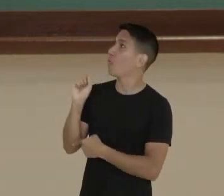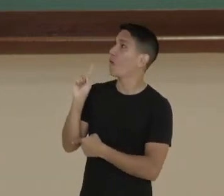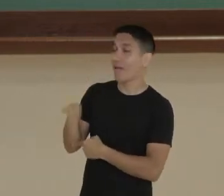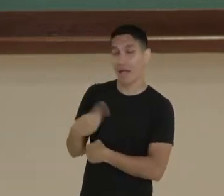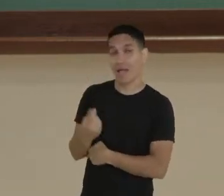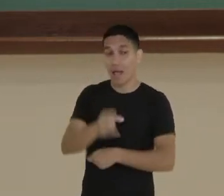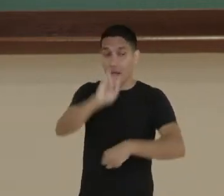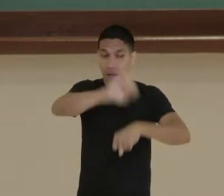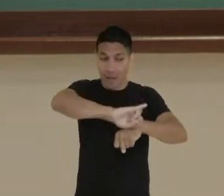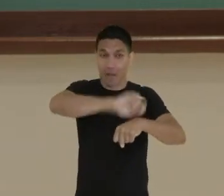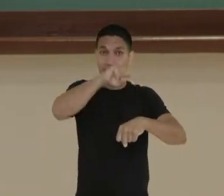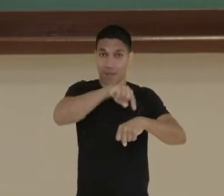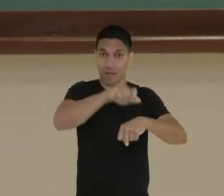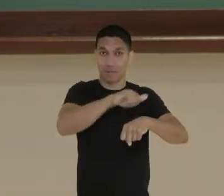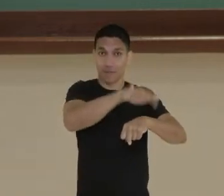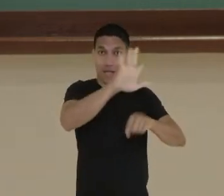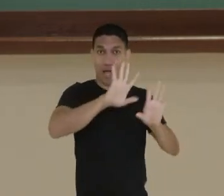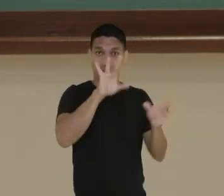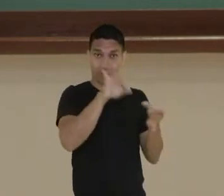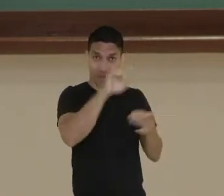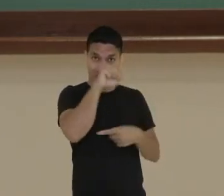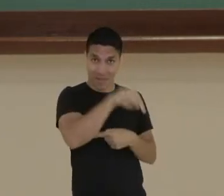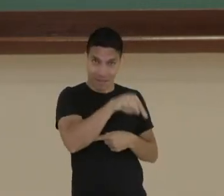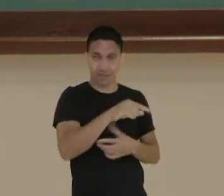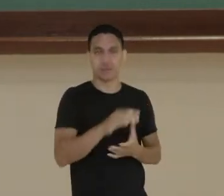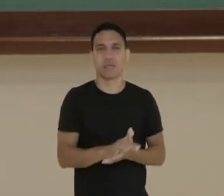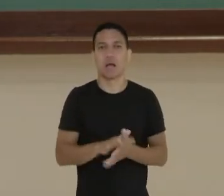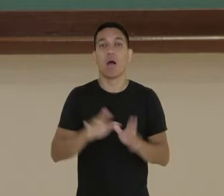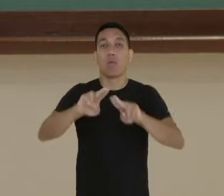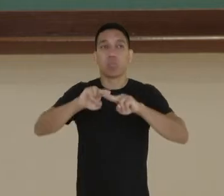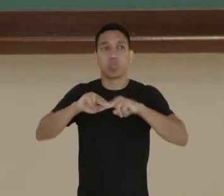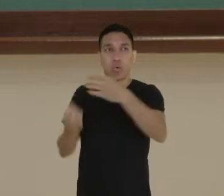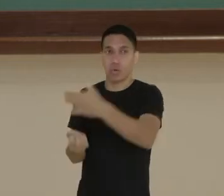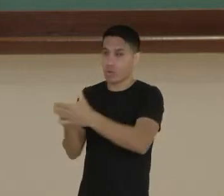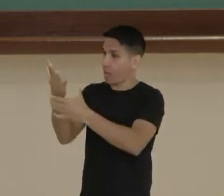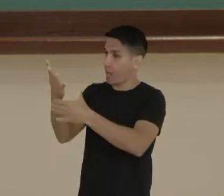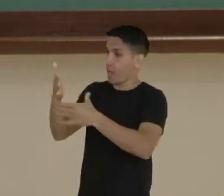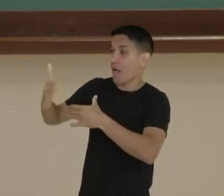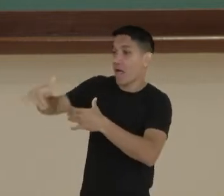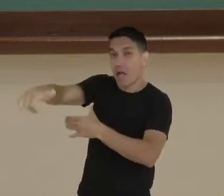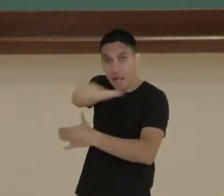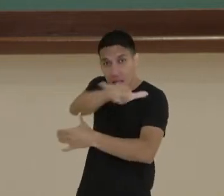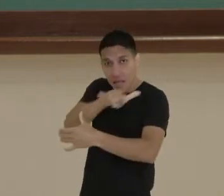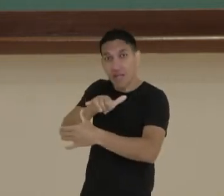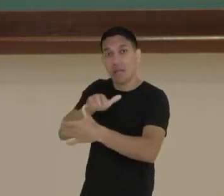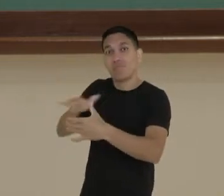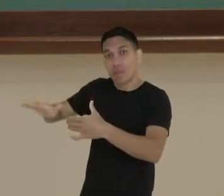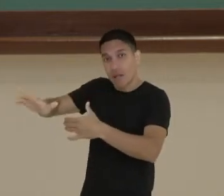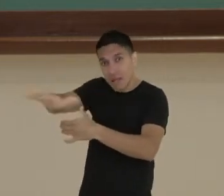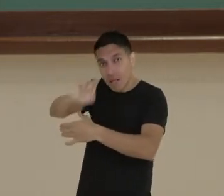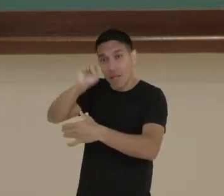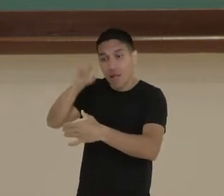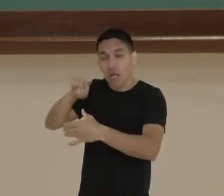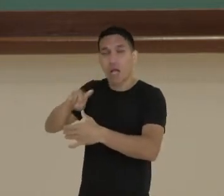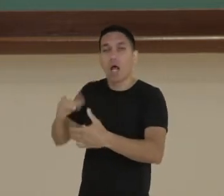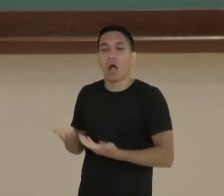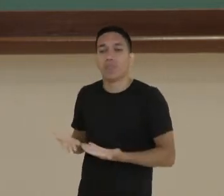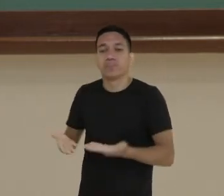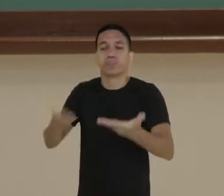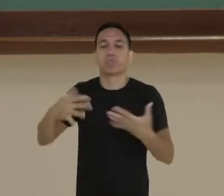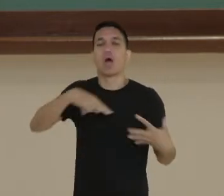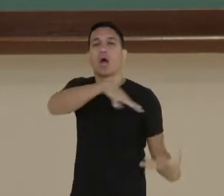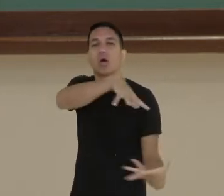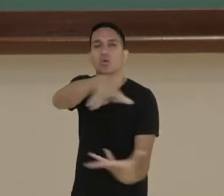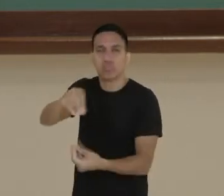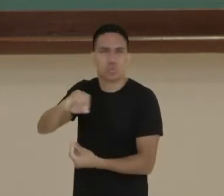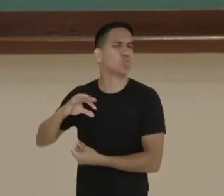o conjunto de energias, né, que alimentam praticamente todos os setores do nosso planeta, nosso